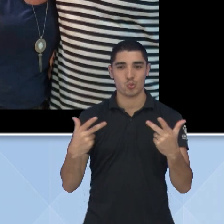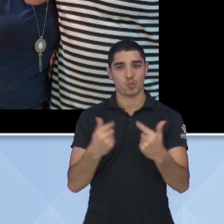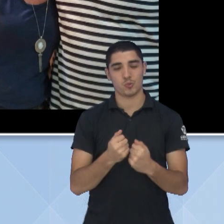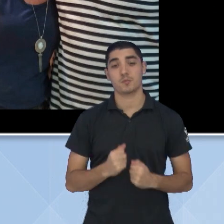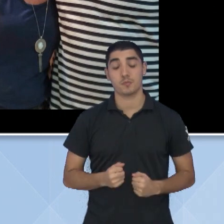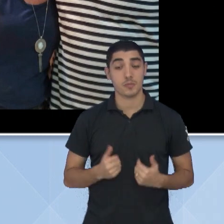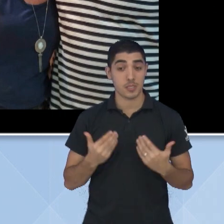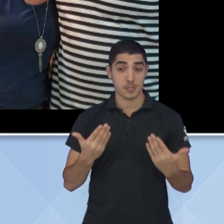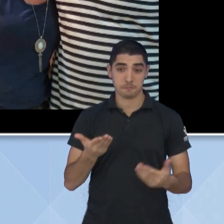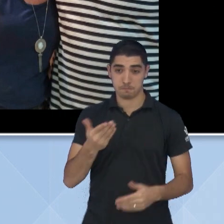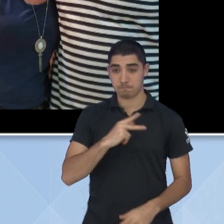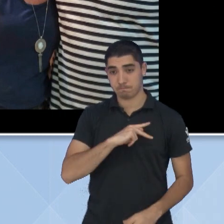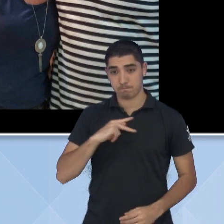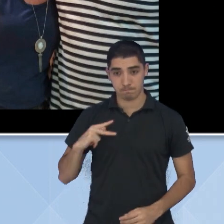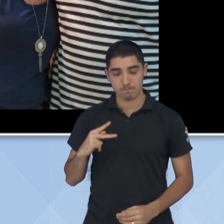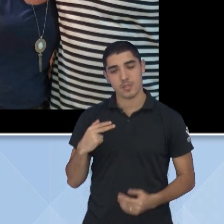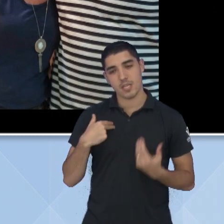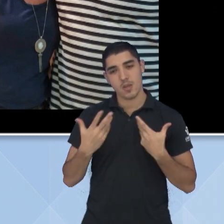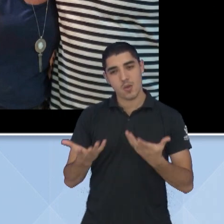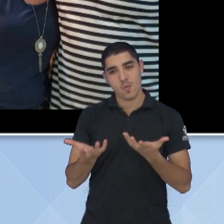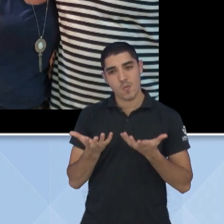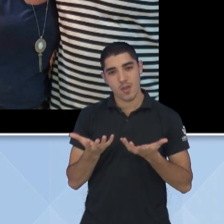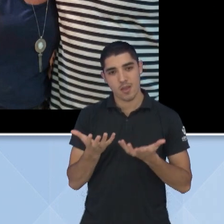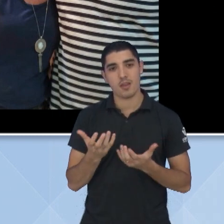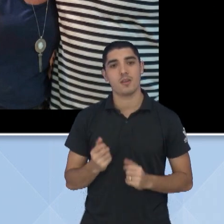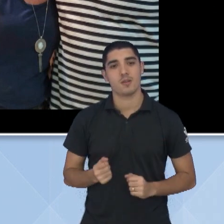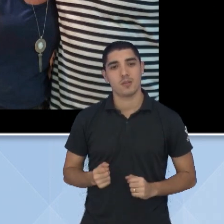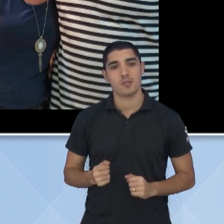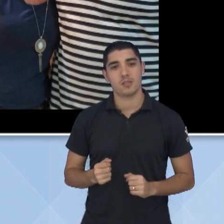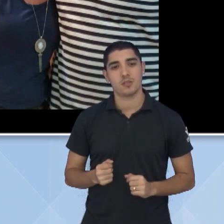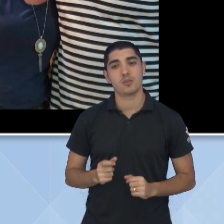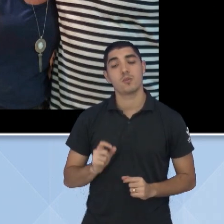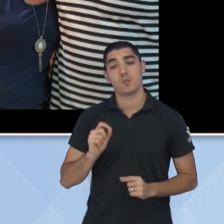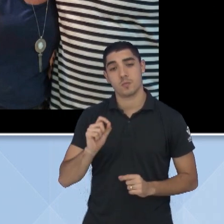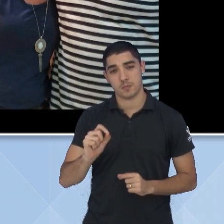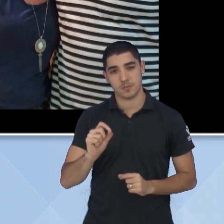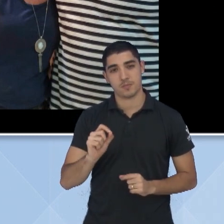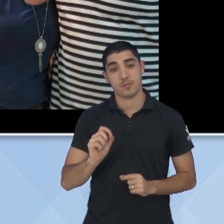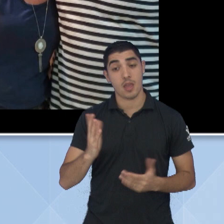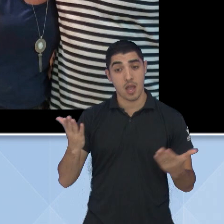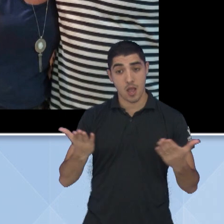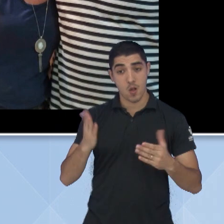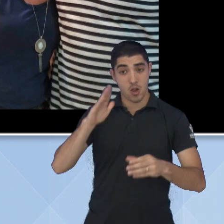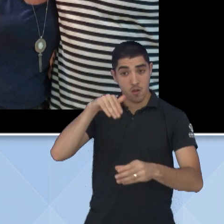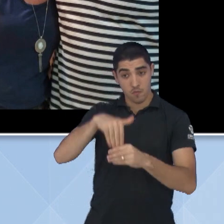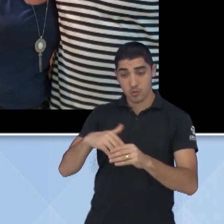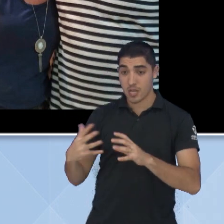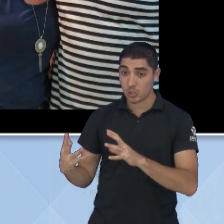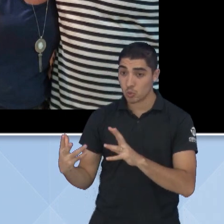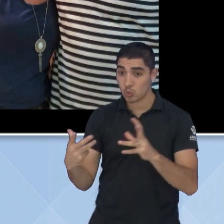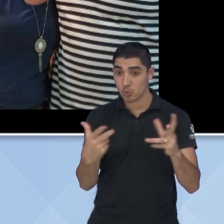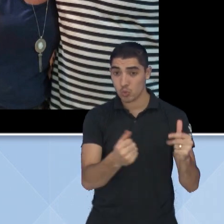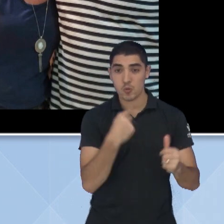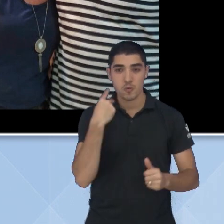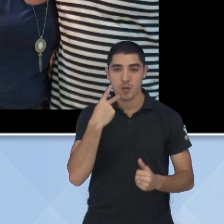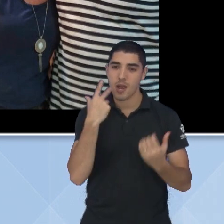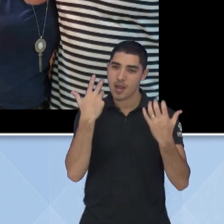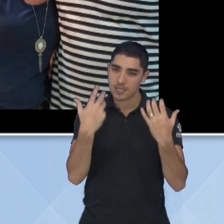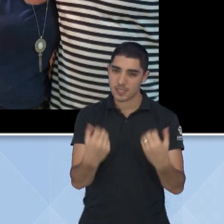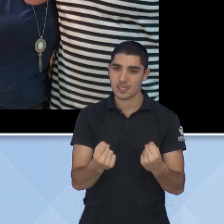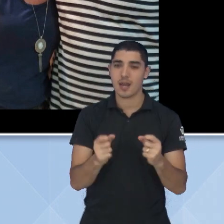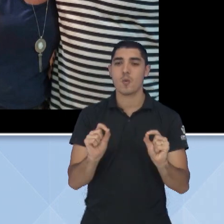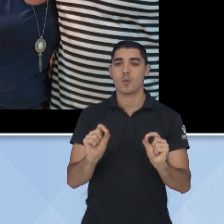Então, presidente, gostaria que fosse votado por unanimidade